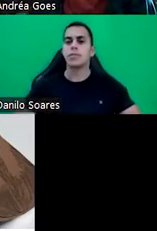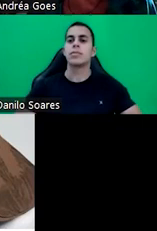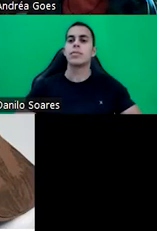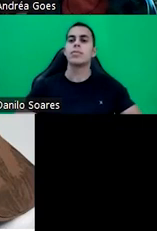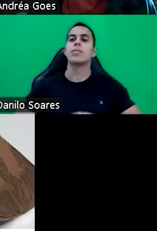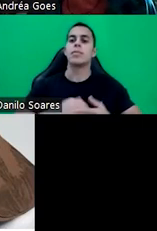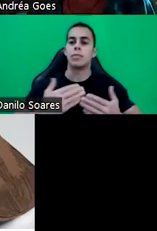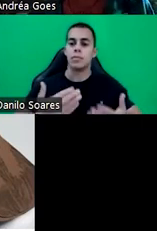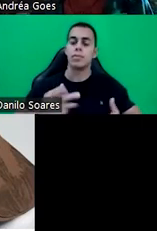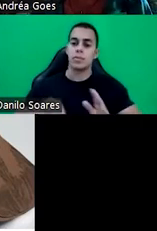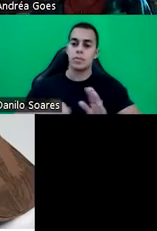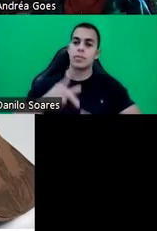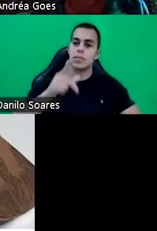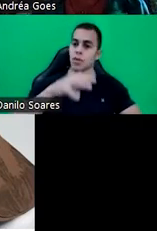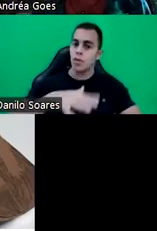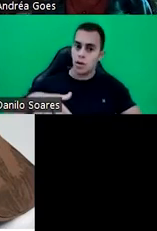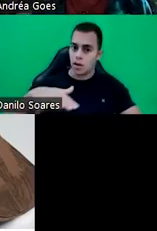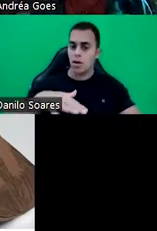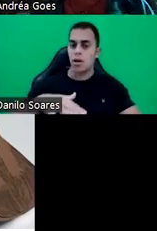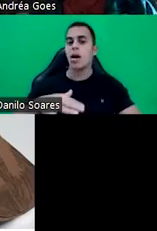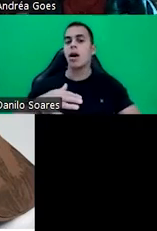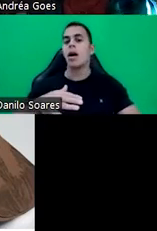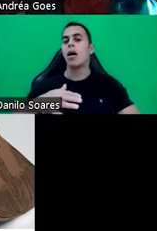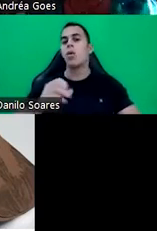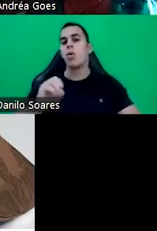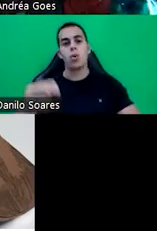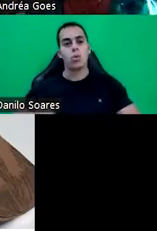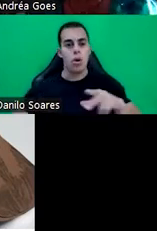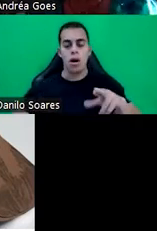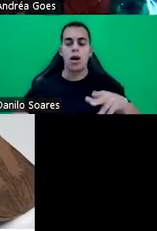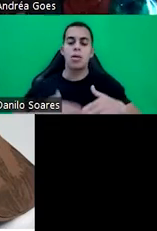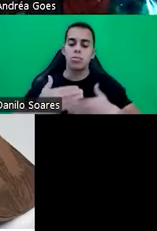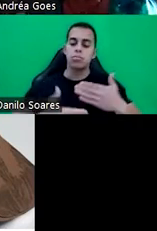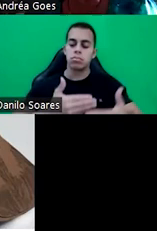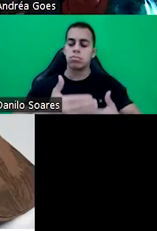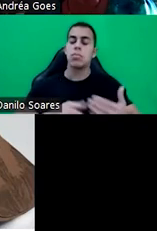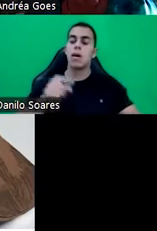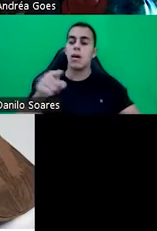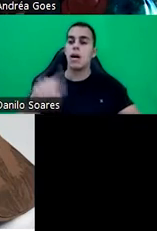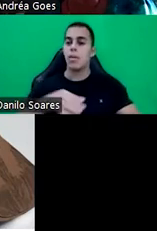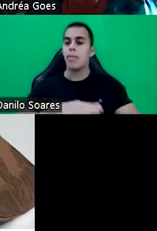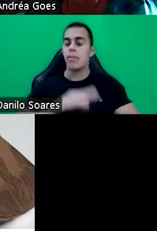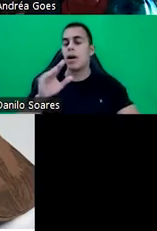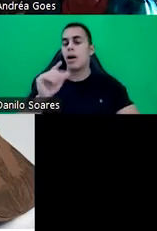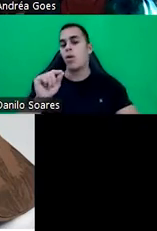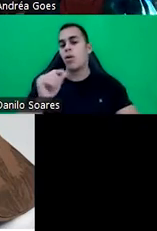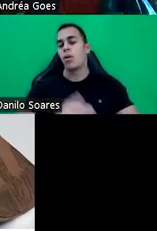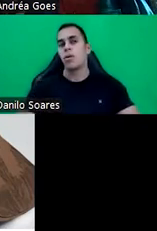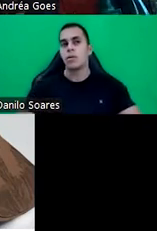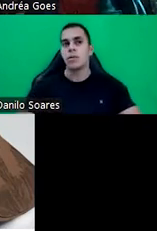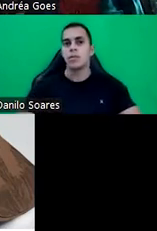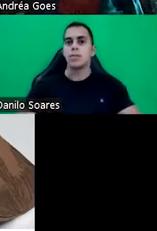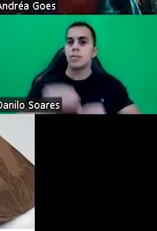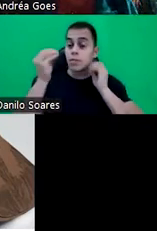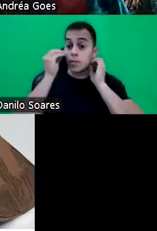então não aquático, e por aí vai. Então, é mais uma